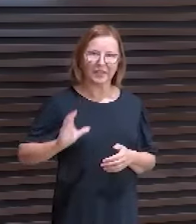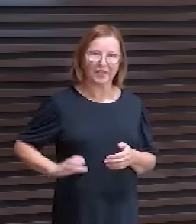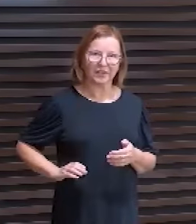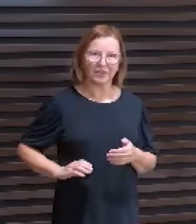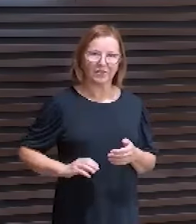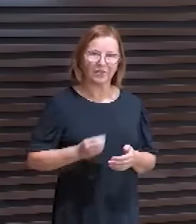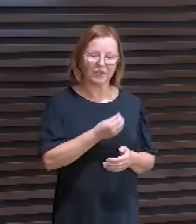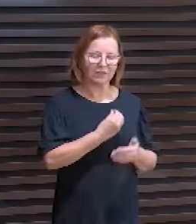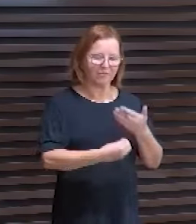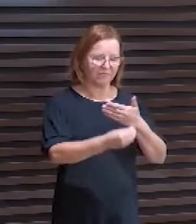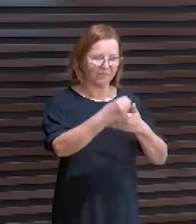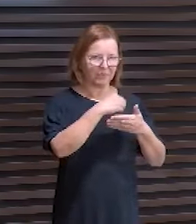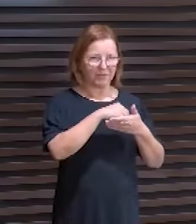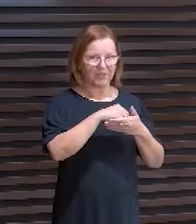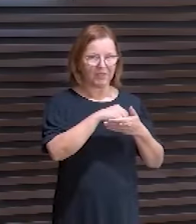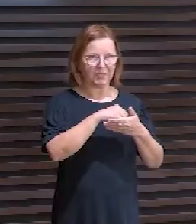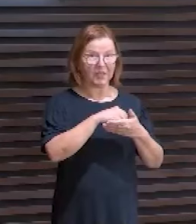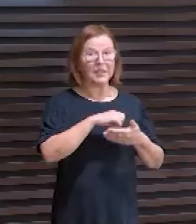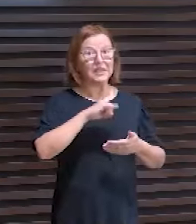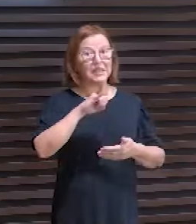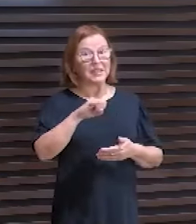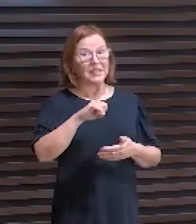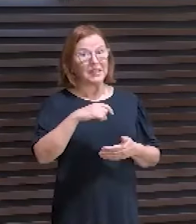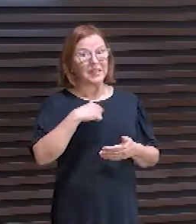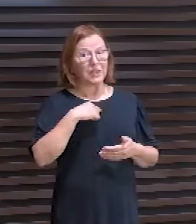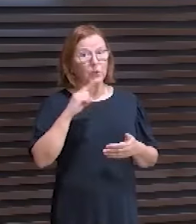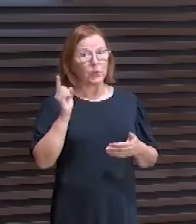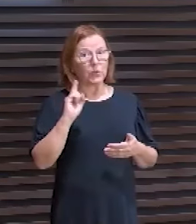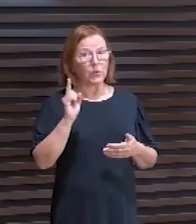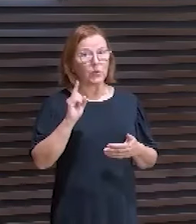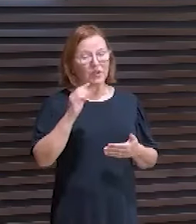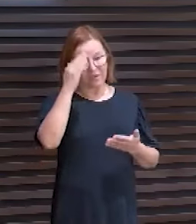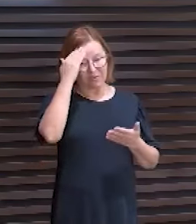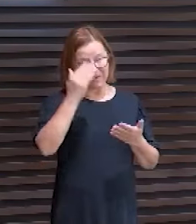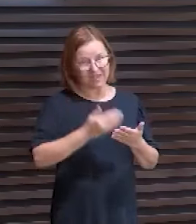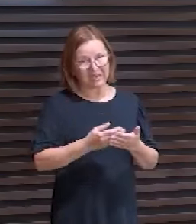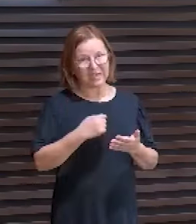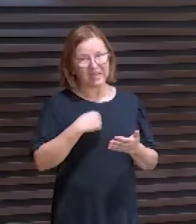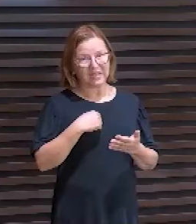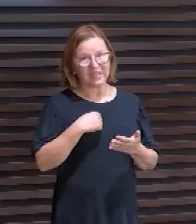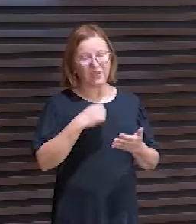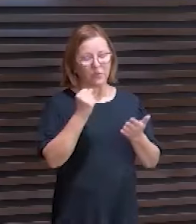vive em mim se eu não estiver crucificado com